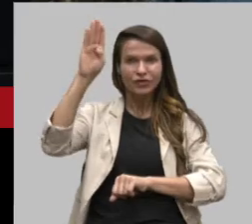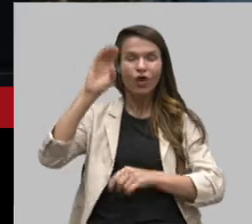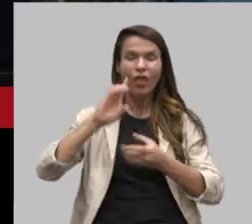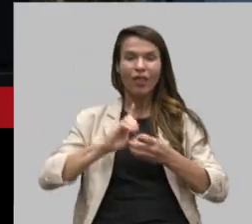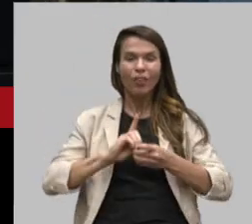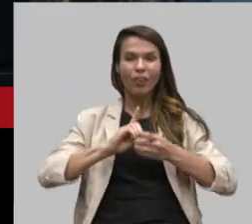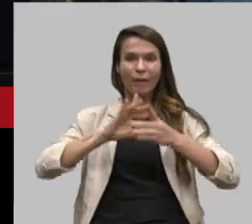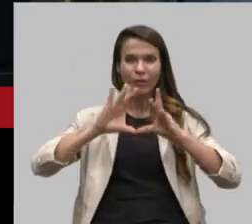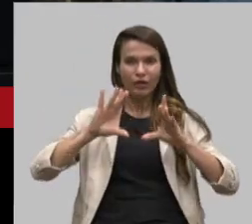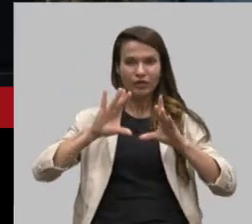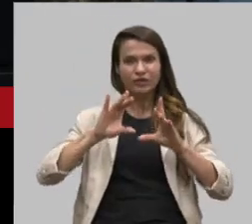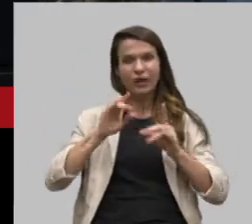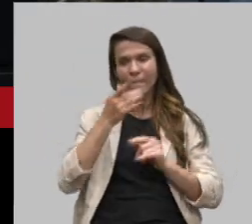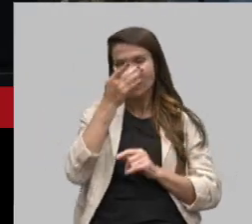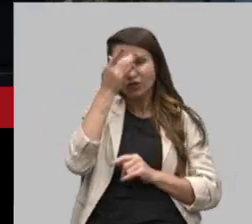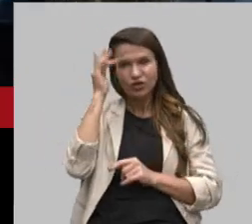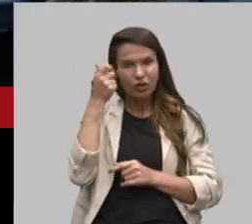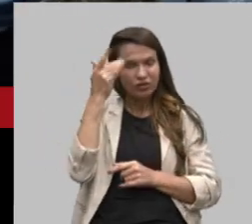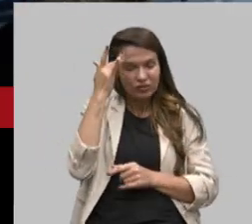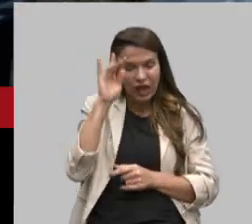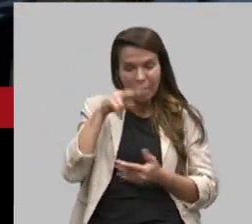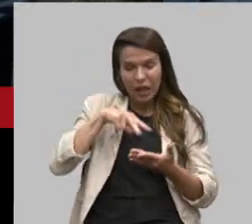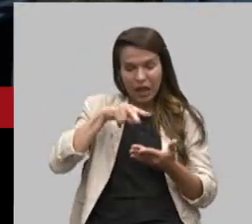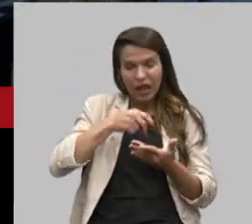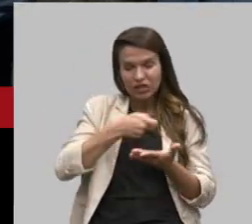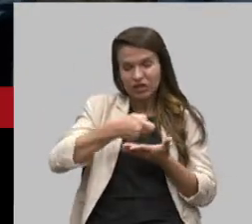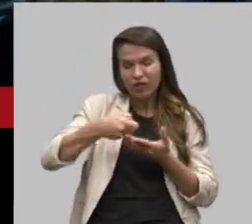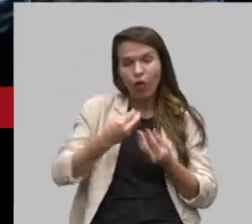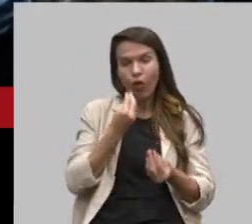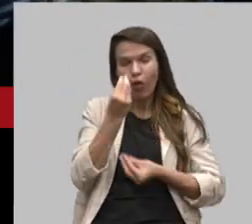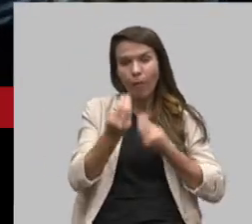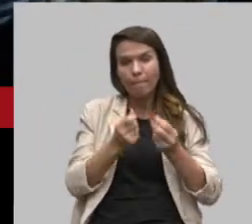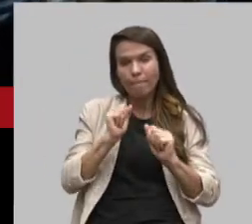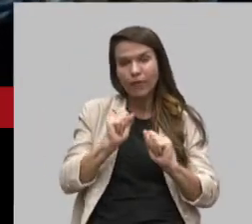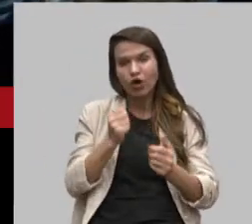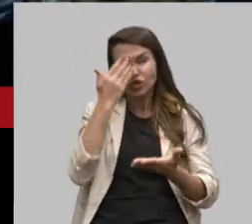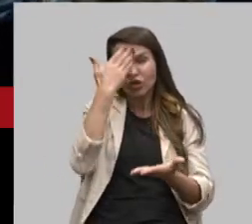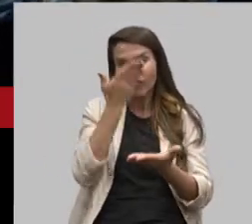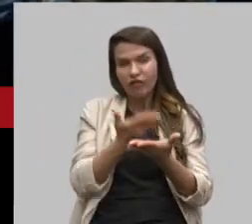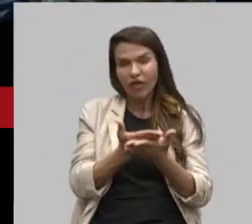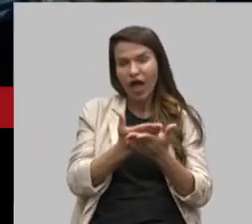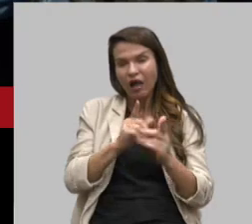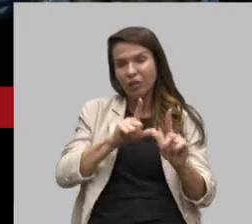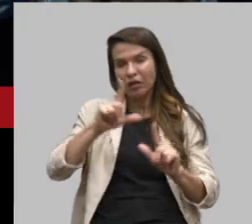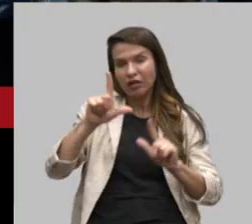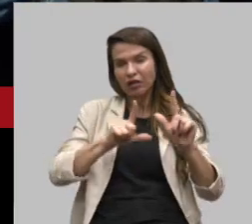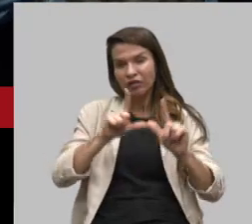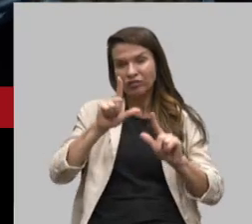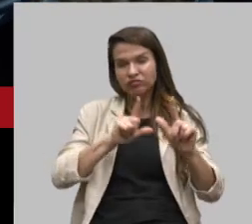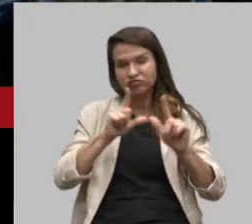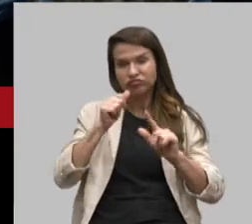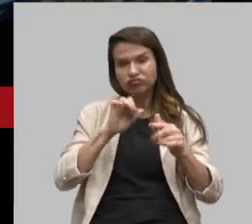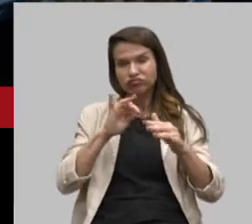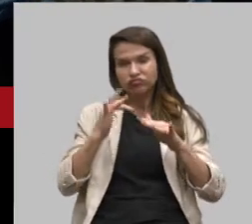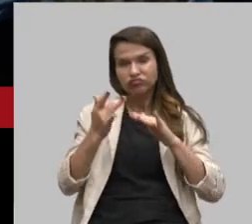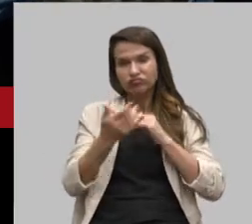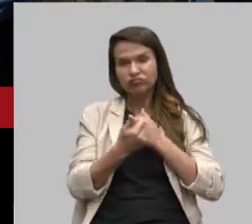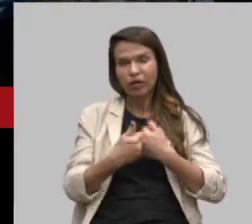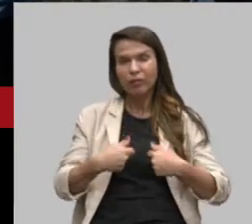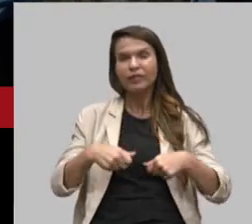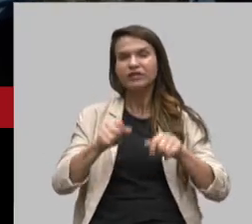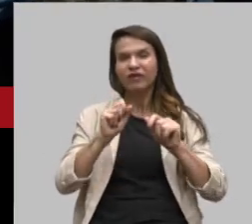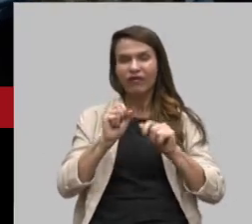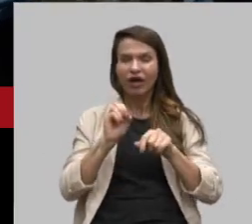se a pessoa não sabe ler e escrever como ela pode confiar em uma mídia a gente tem que fazer alfabetização em jovem em pessoa